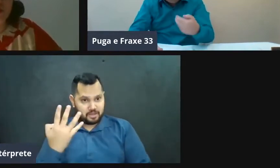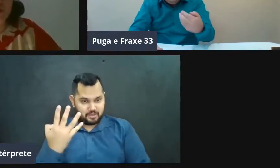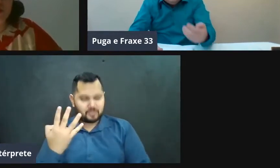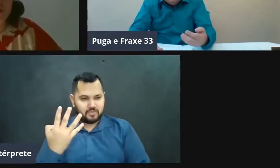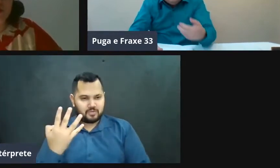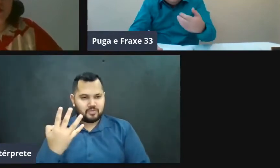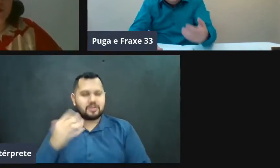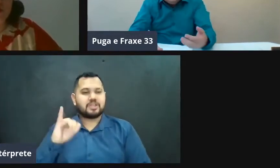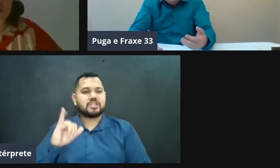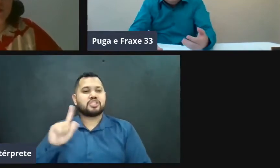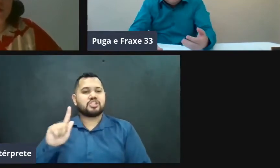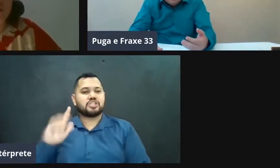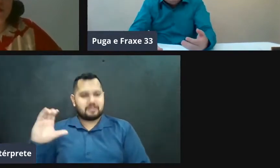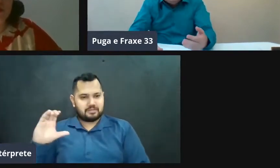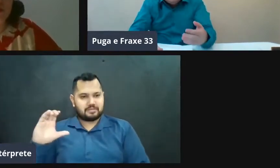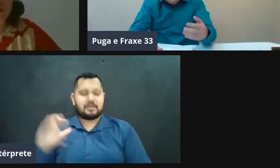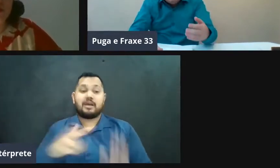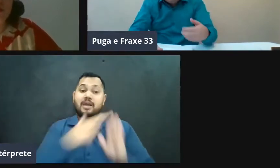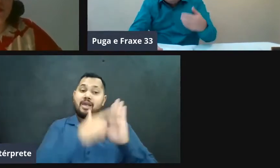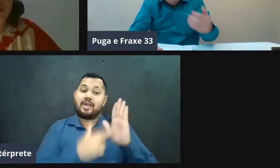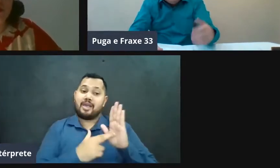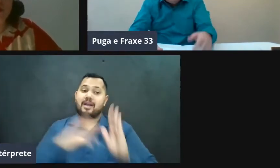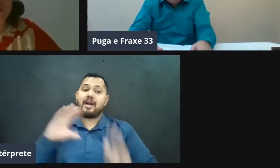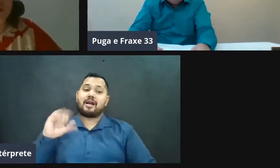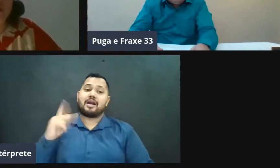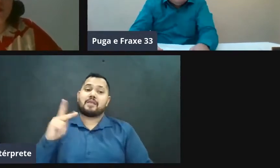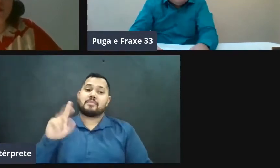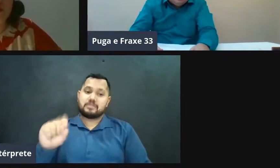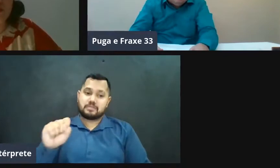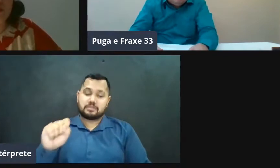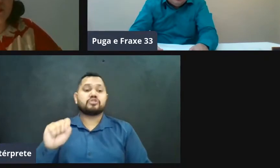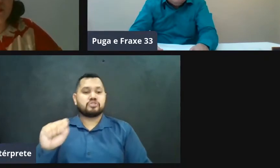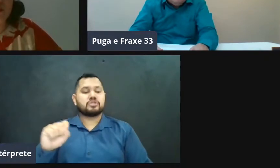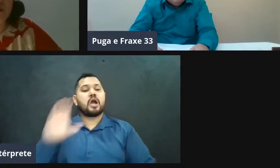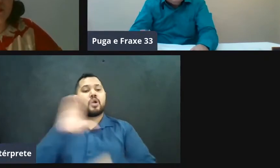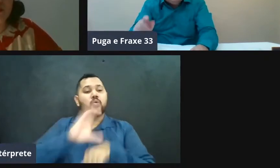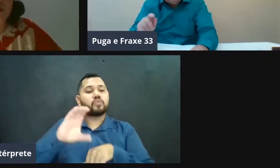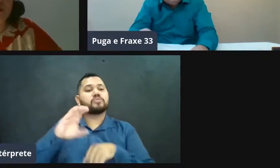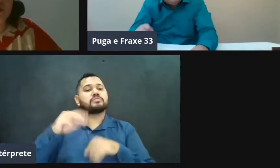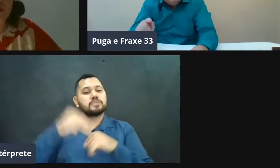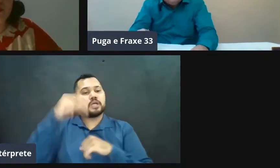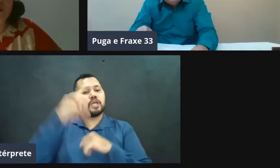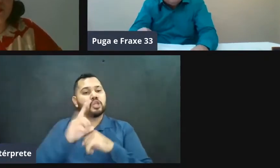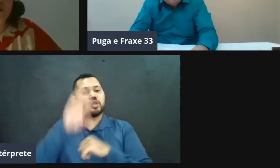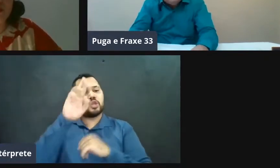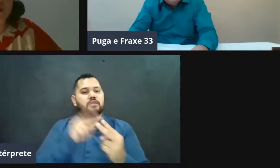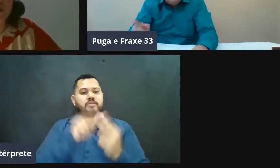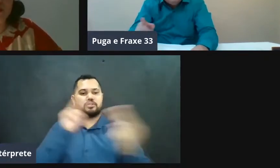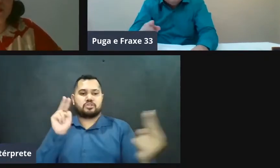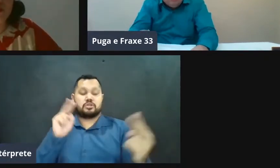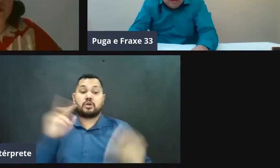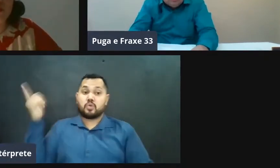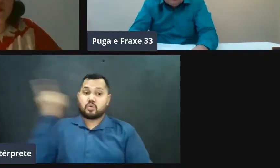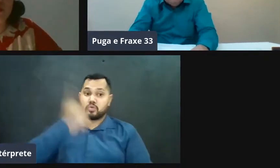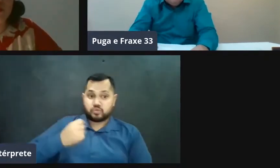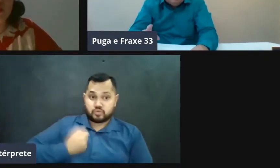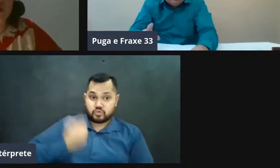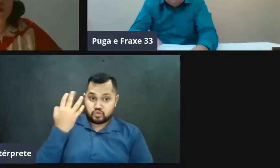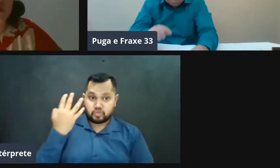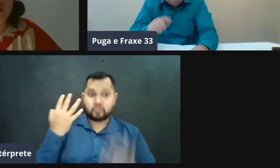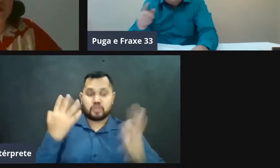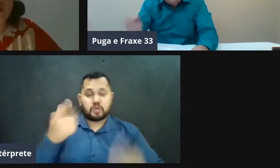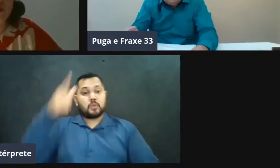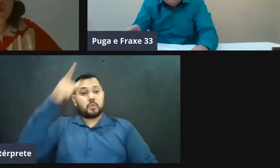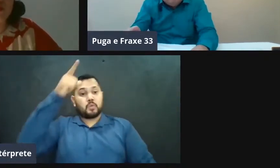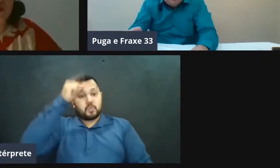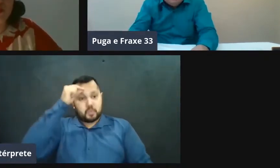que permite, pela regra da CAPES, a oferta de curso de mestrado e doutorado à distância. Então, nós conseguimos essa nota no final de